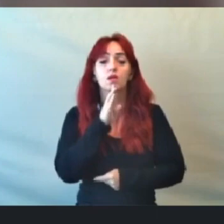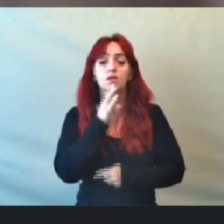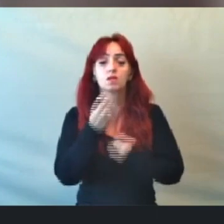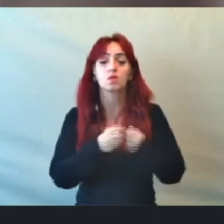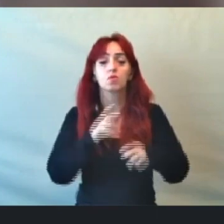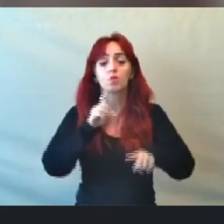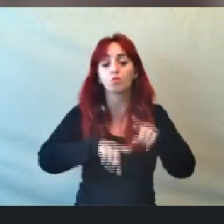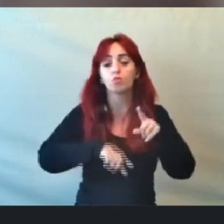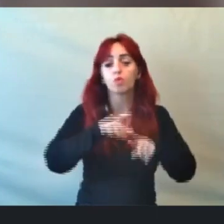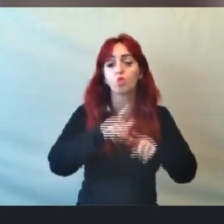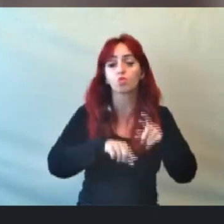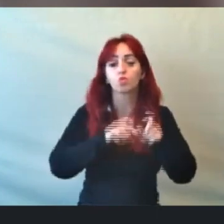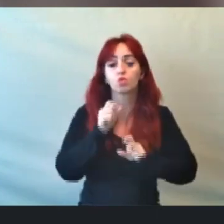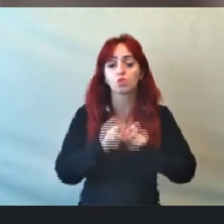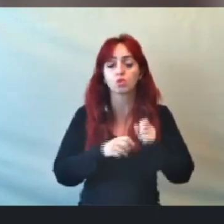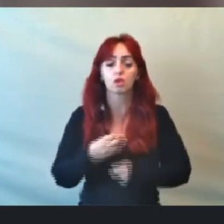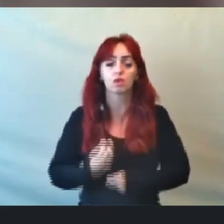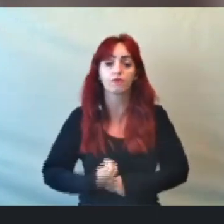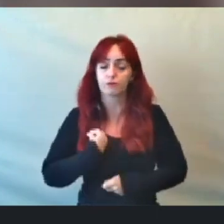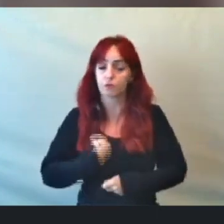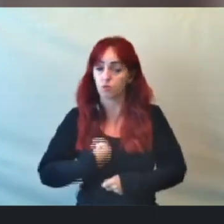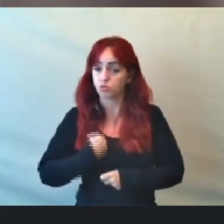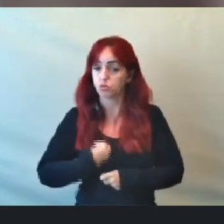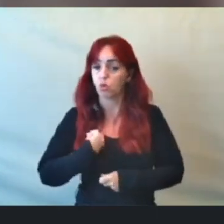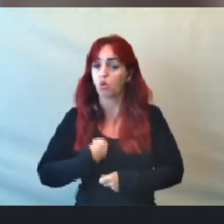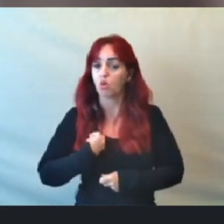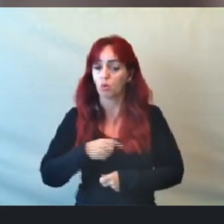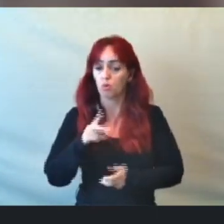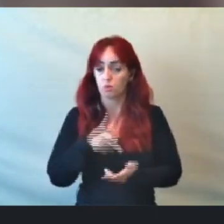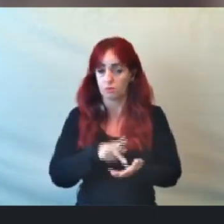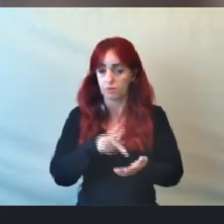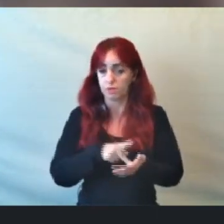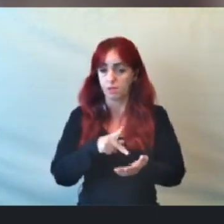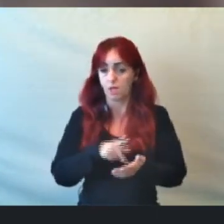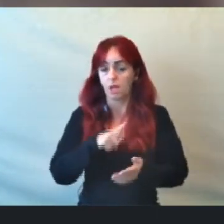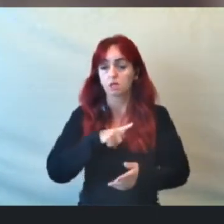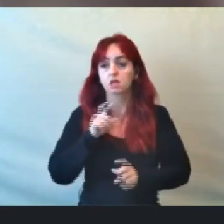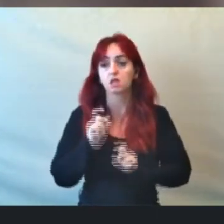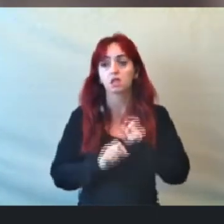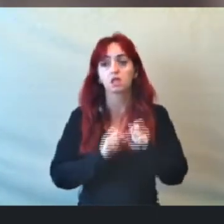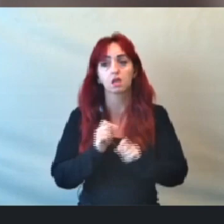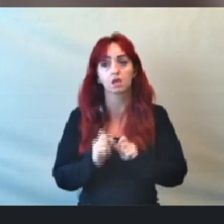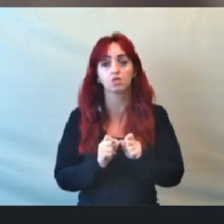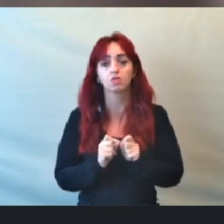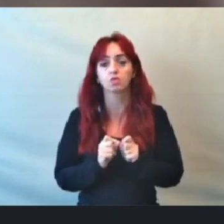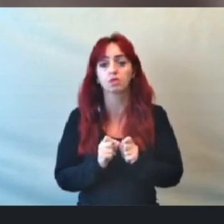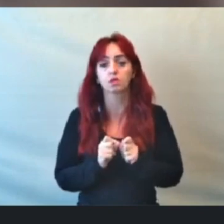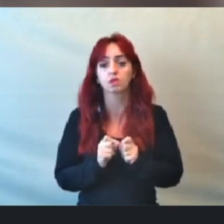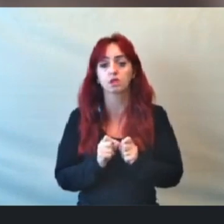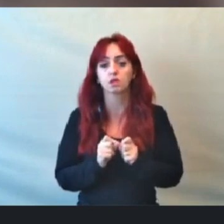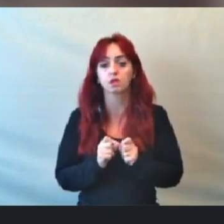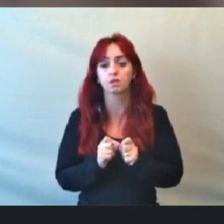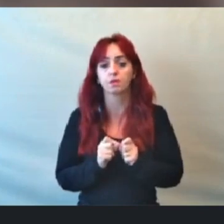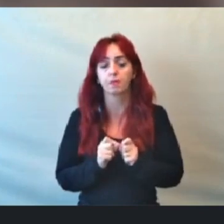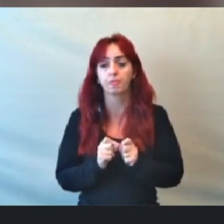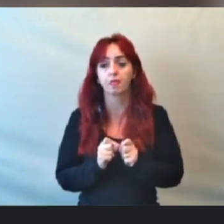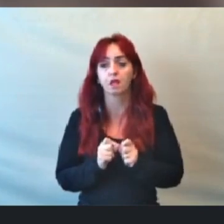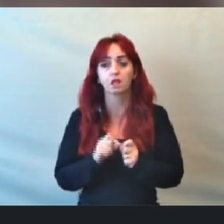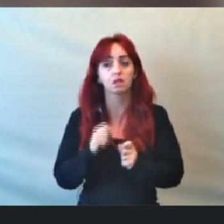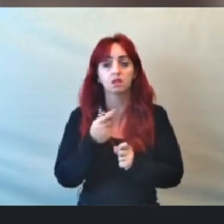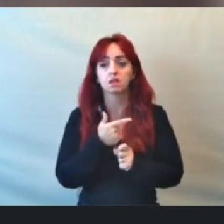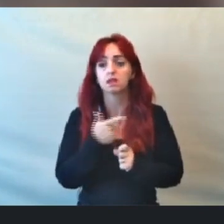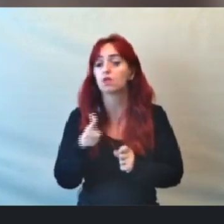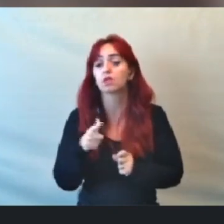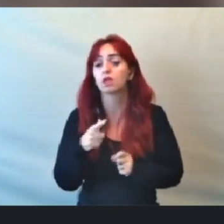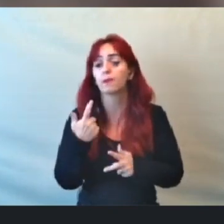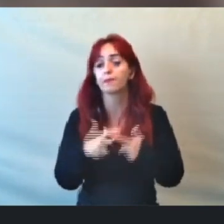funciona, que tem praticamente, não causa nenhum problema no ambiente, né? Pois se trata